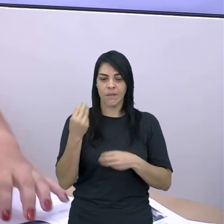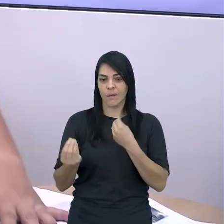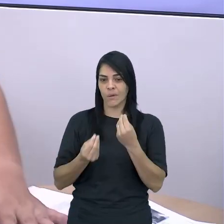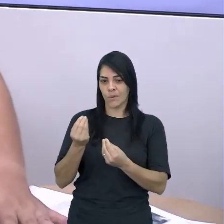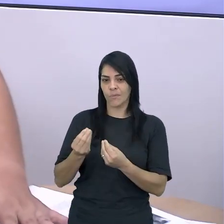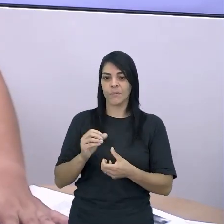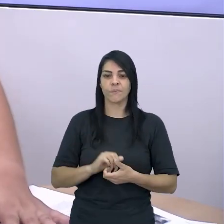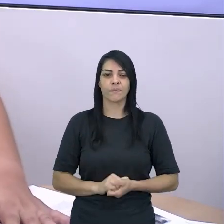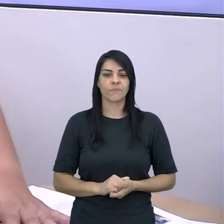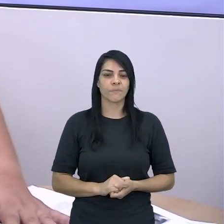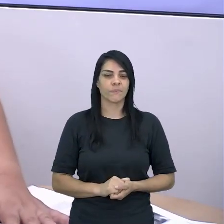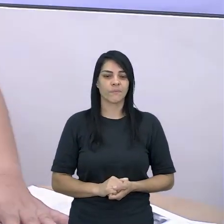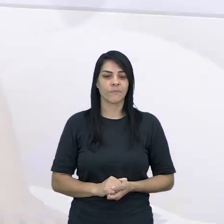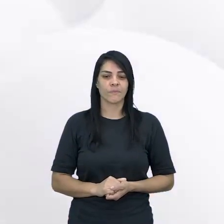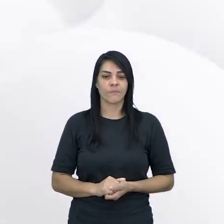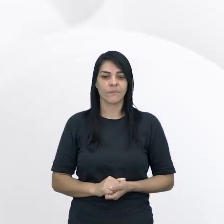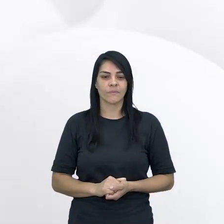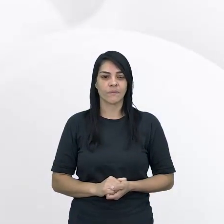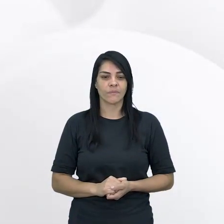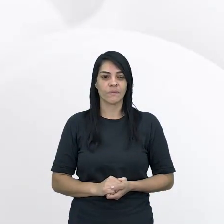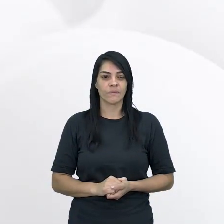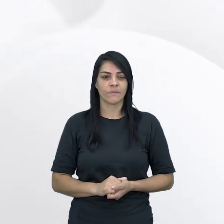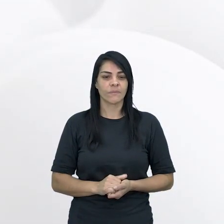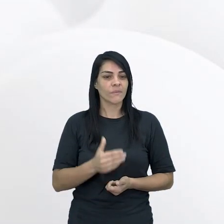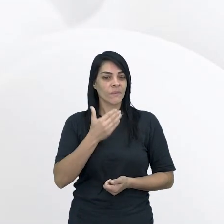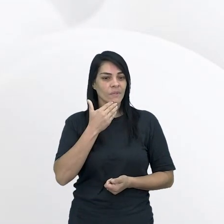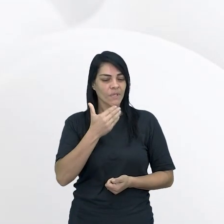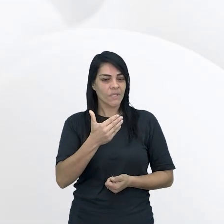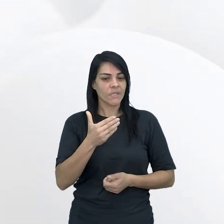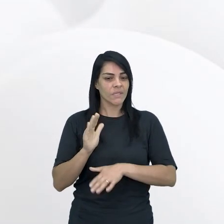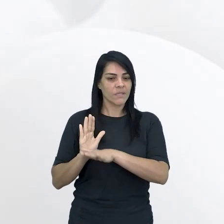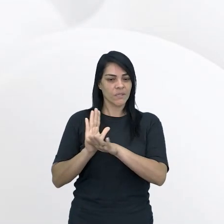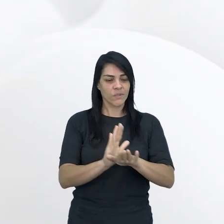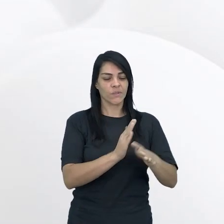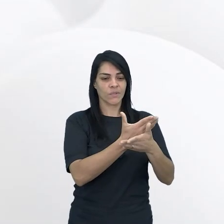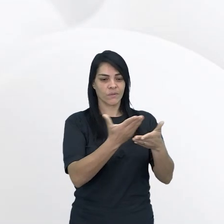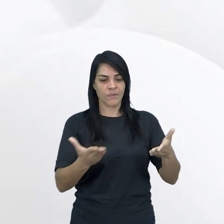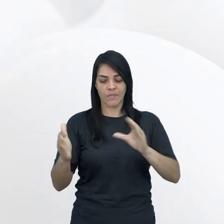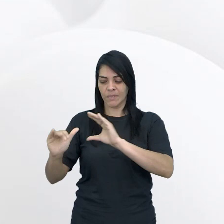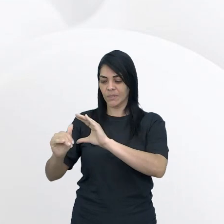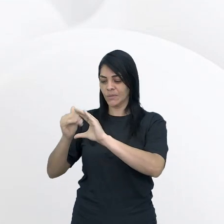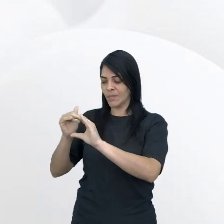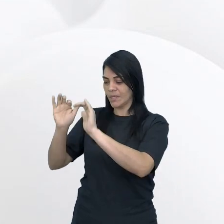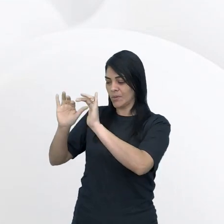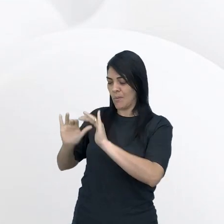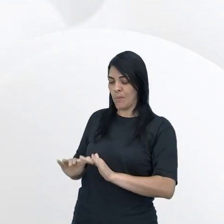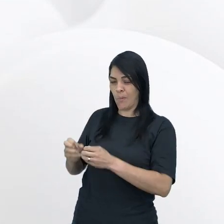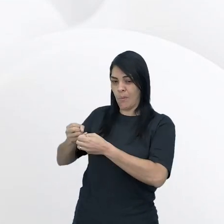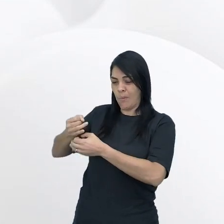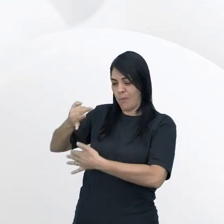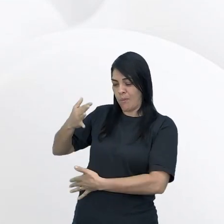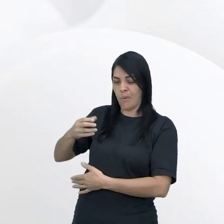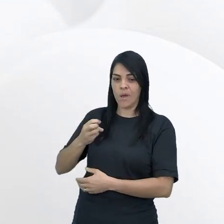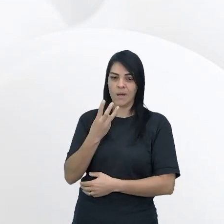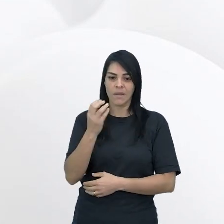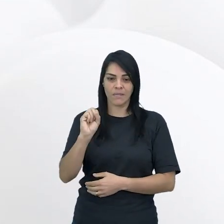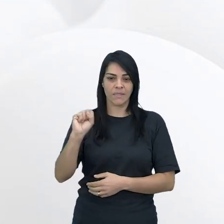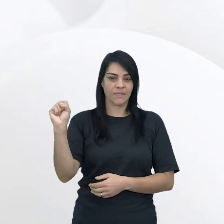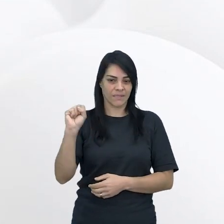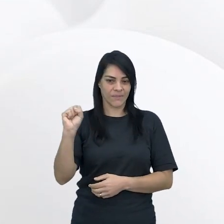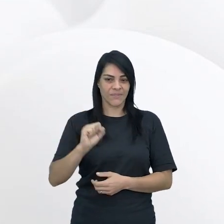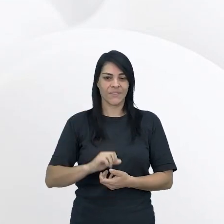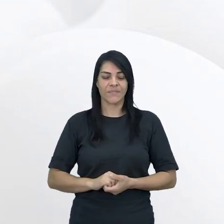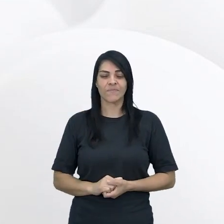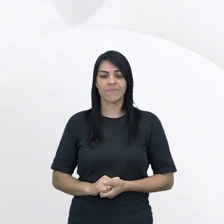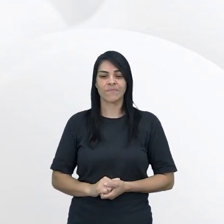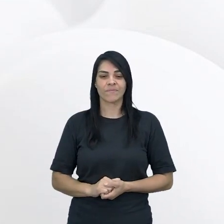Mais um pouquinho, aí pedindo a contribuição da galera aí no chat, ok? Mais 30 segundinhos.